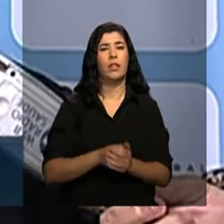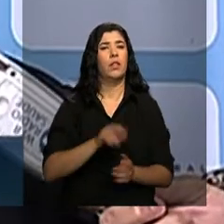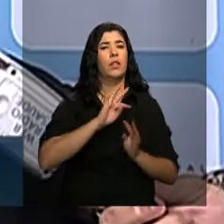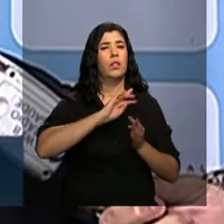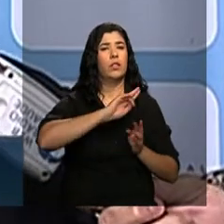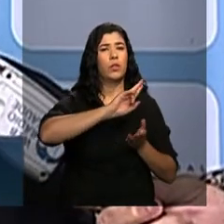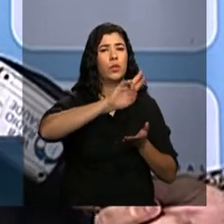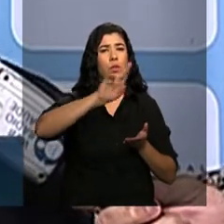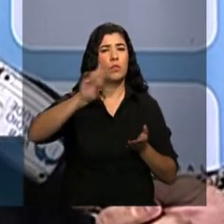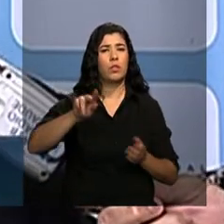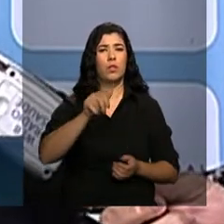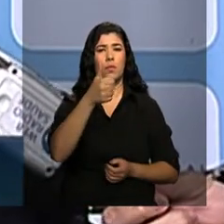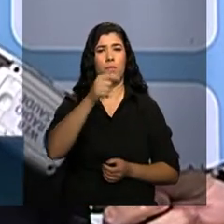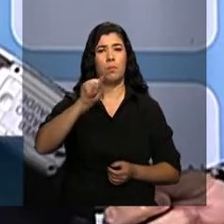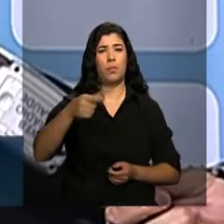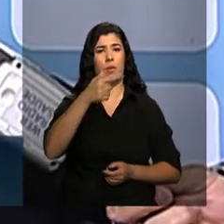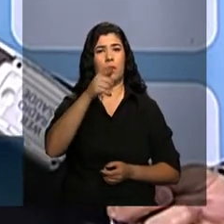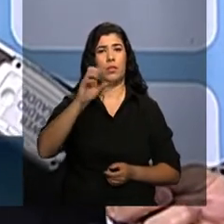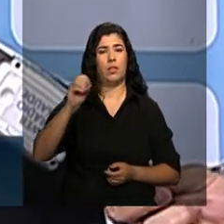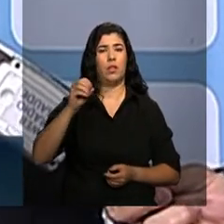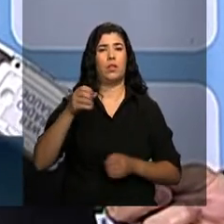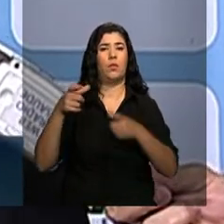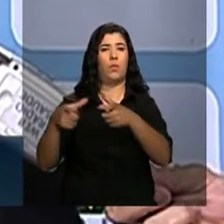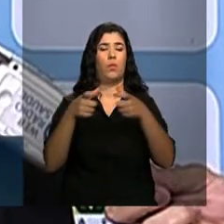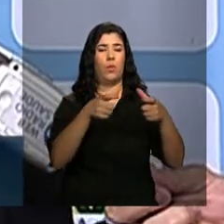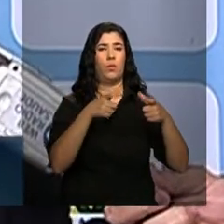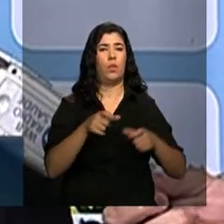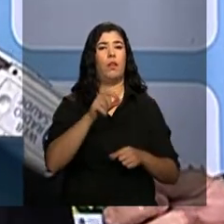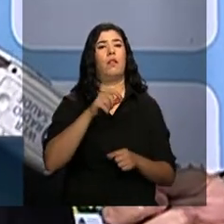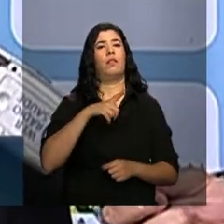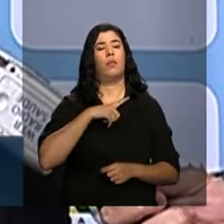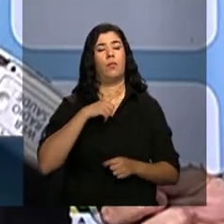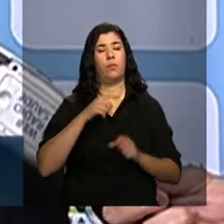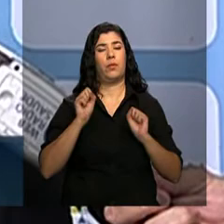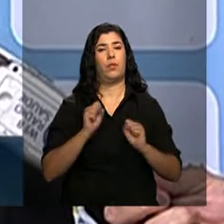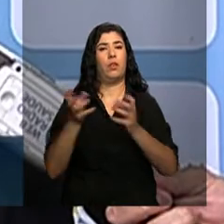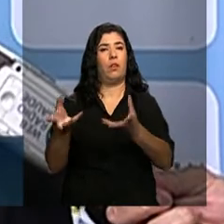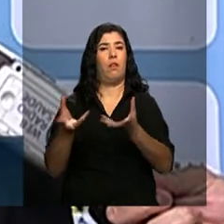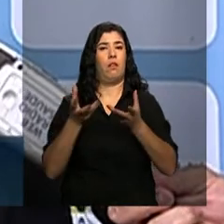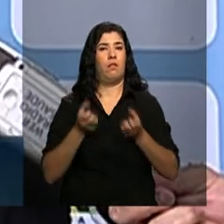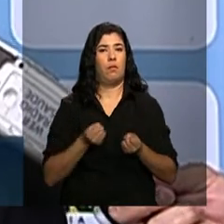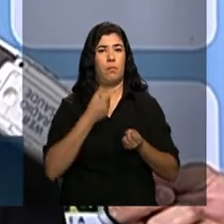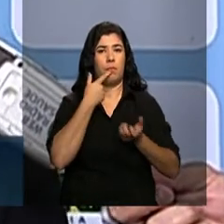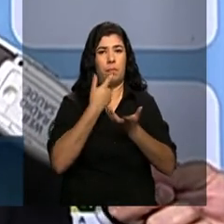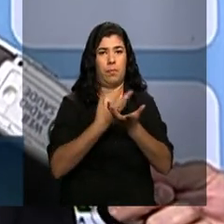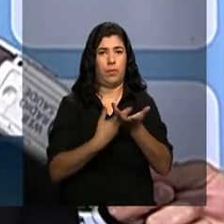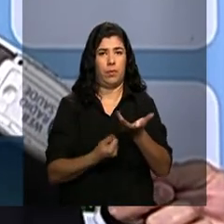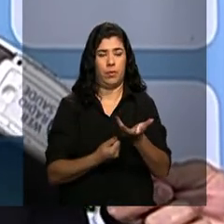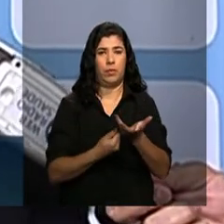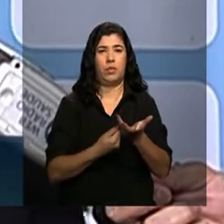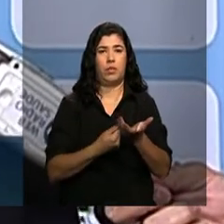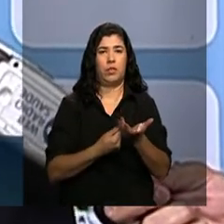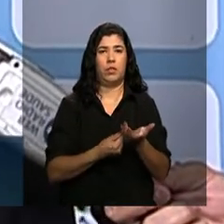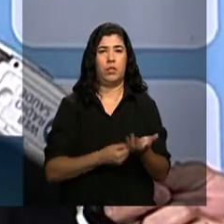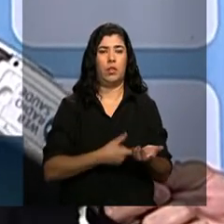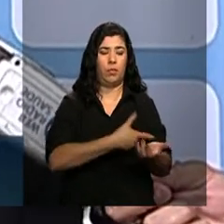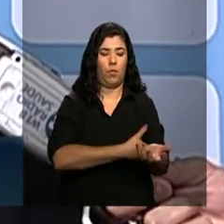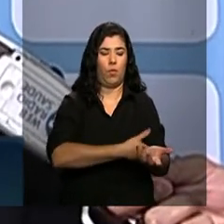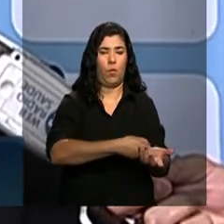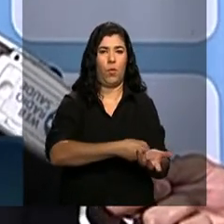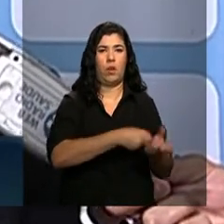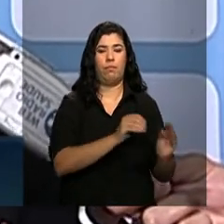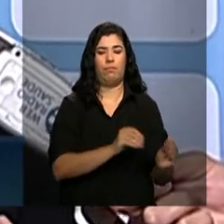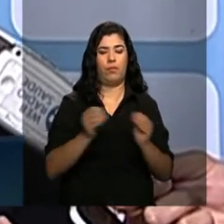são 1.700 no país, elas poderão aderir, né, e poder utilizar esse sistema Web